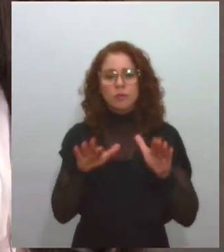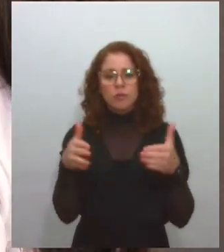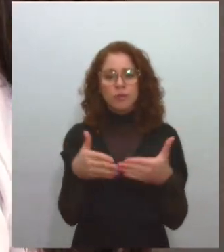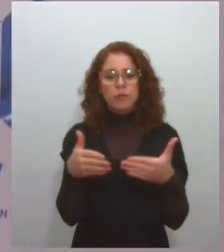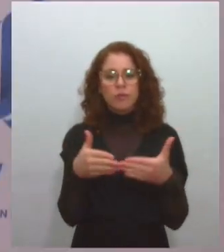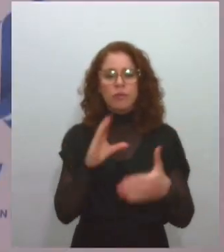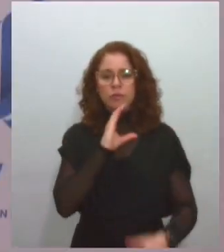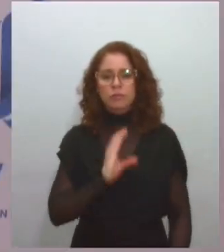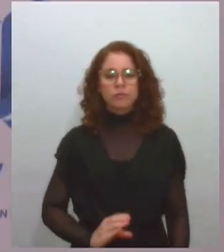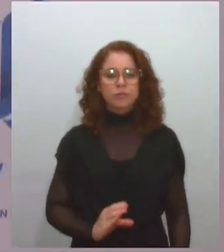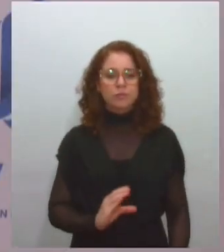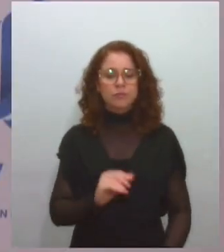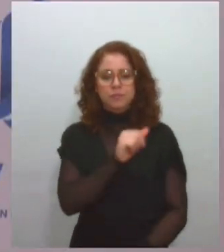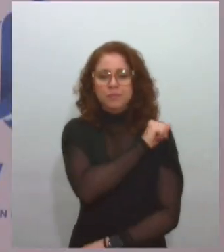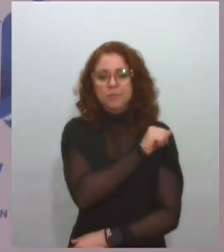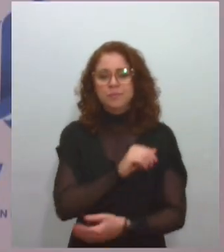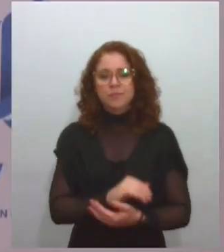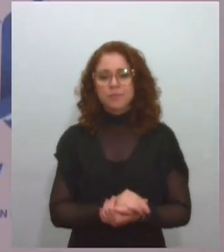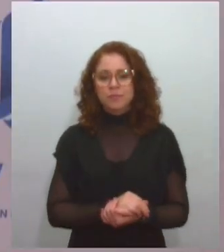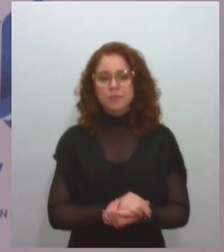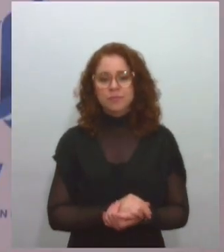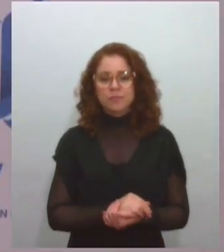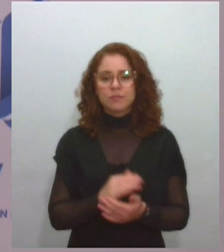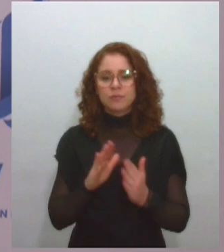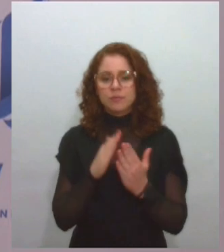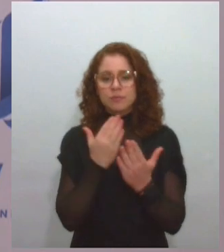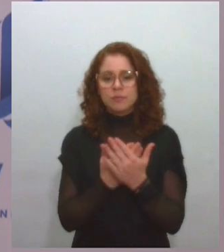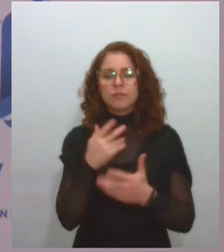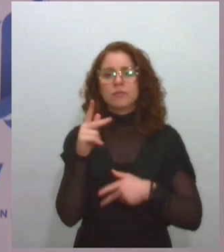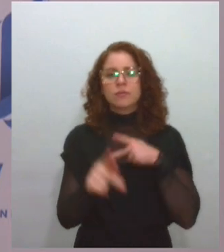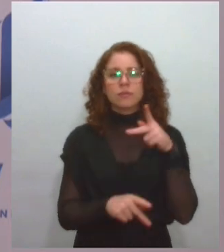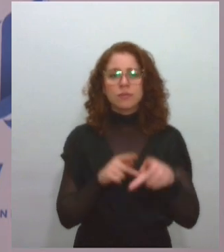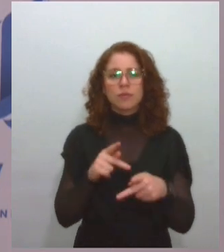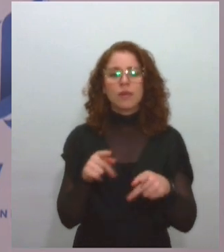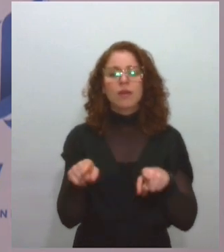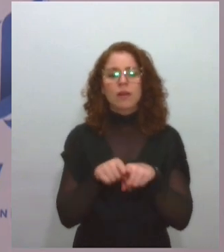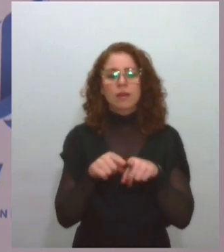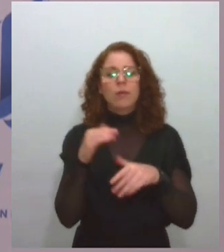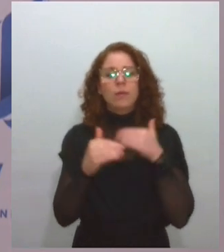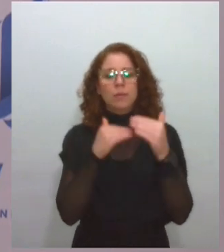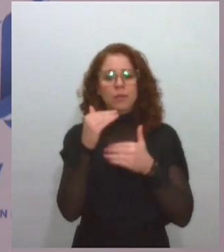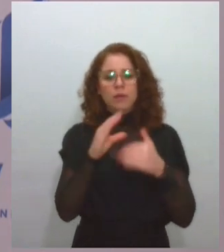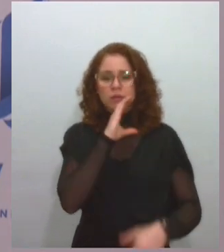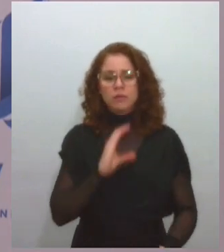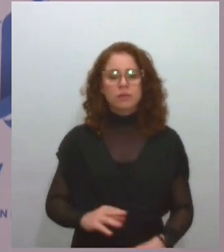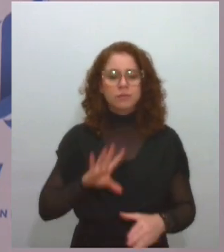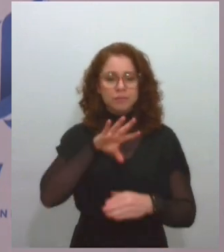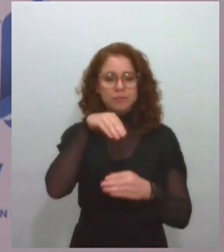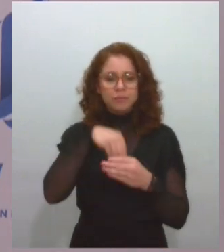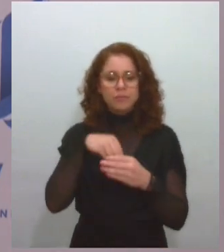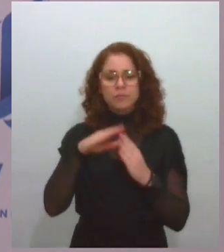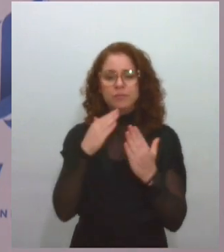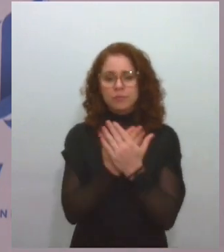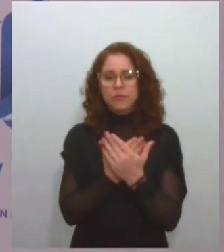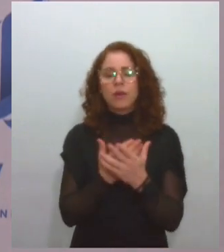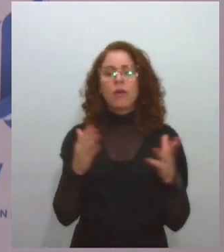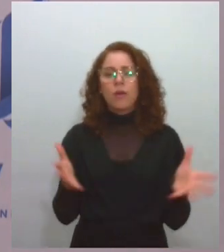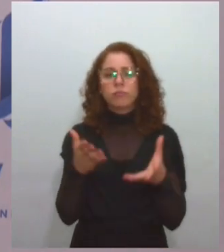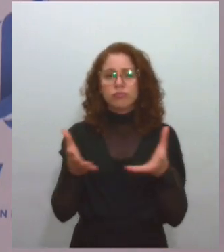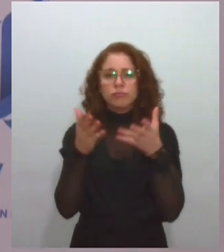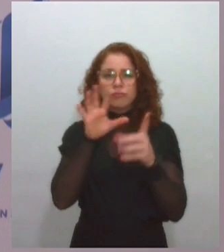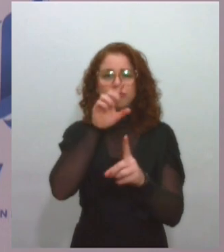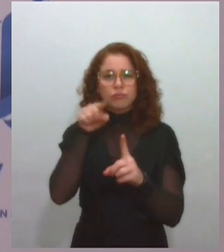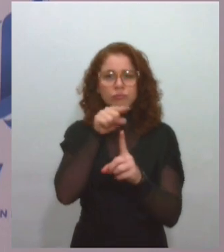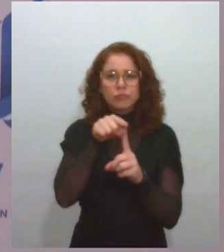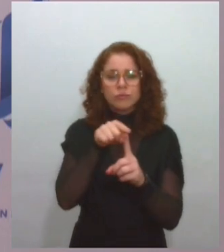os alunos. A Casa do Povo é mais uma etapa do nosso projeto Cidadania Calazans, que tem como objetivo estimular os alunos nas aulas de educação